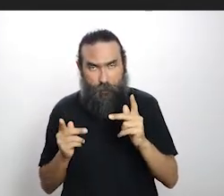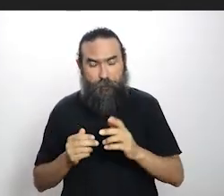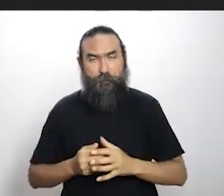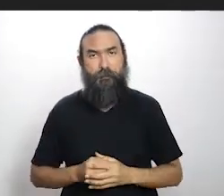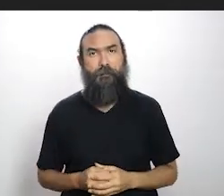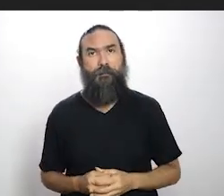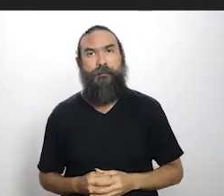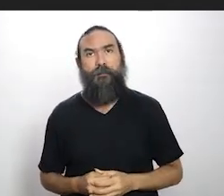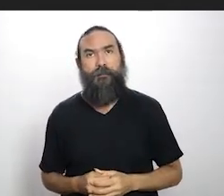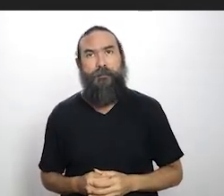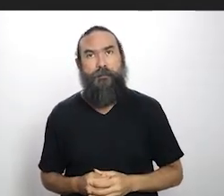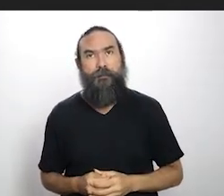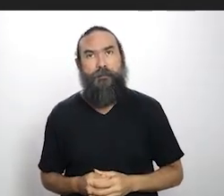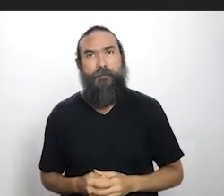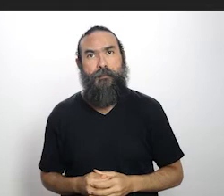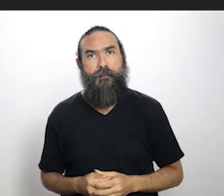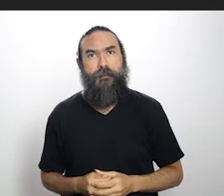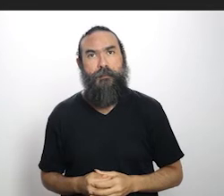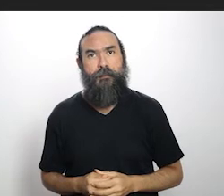Ok?